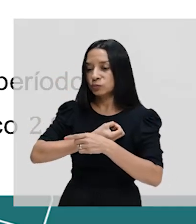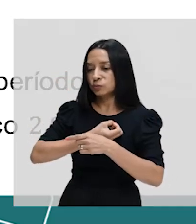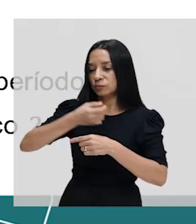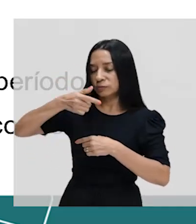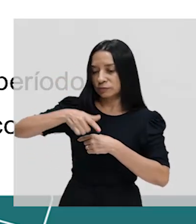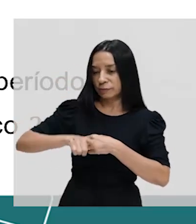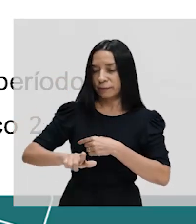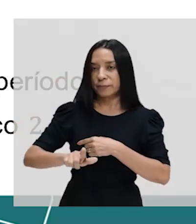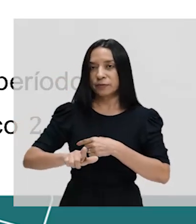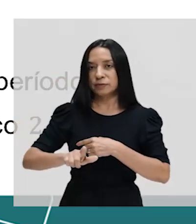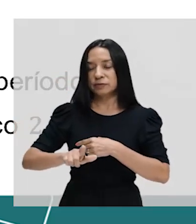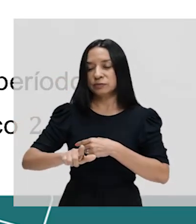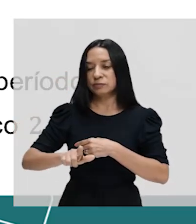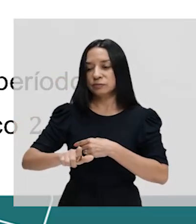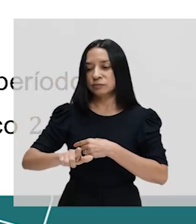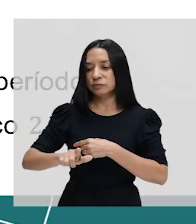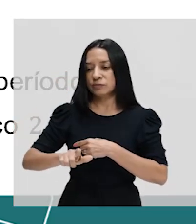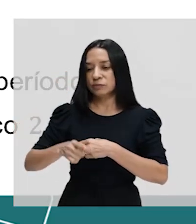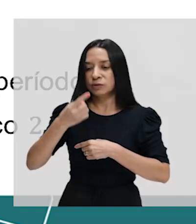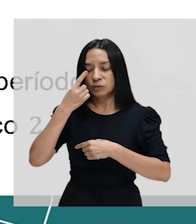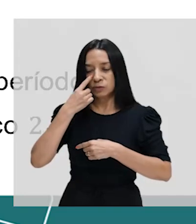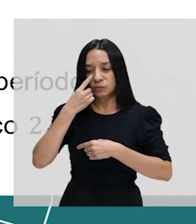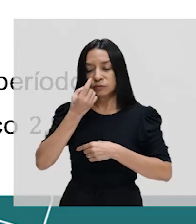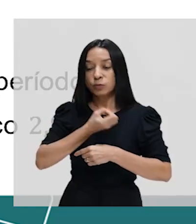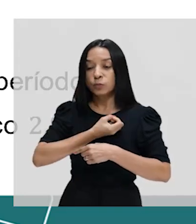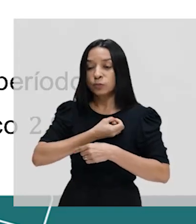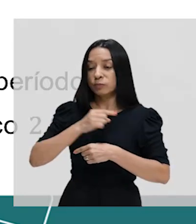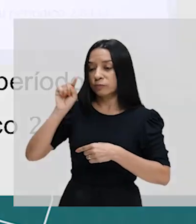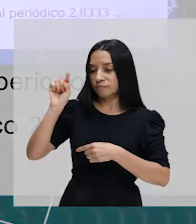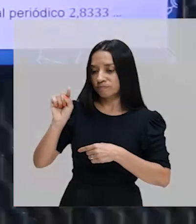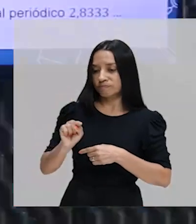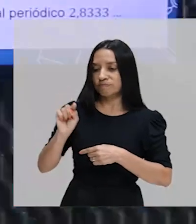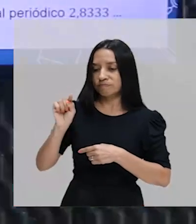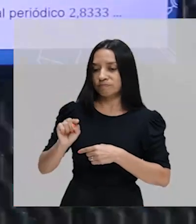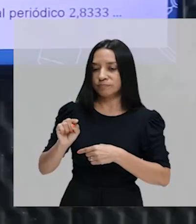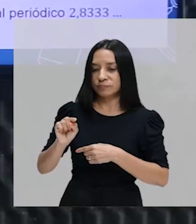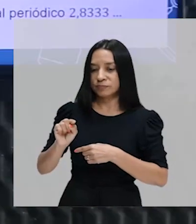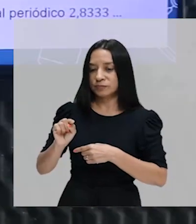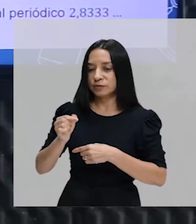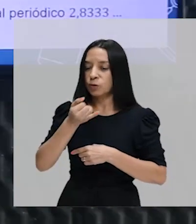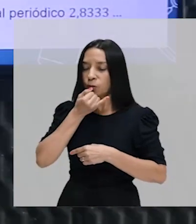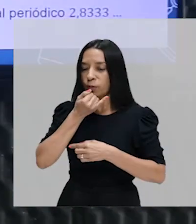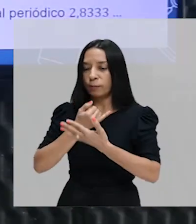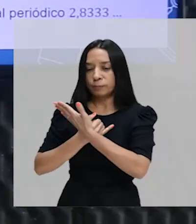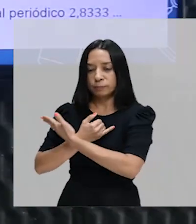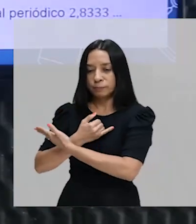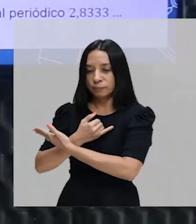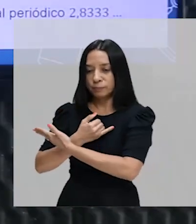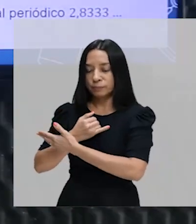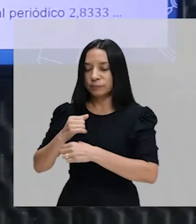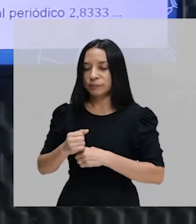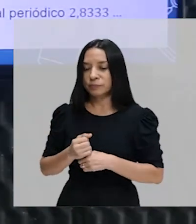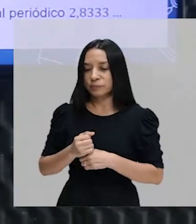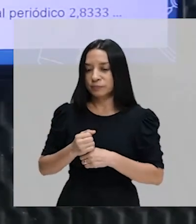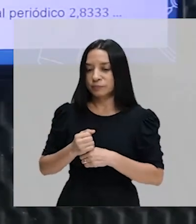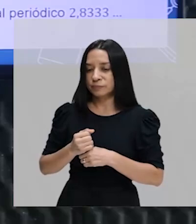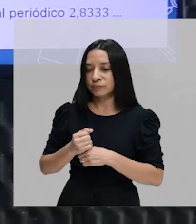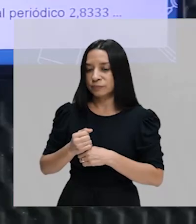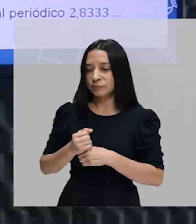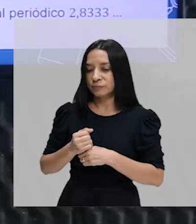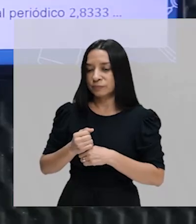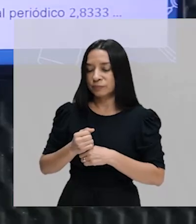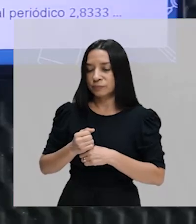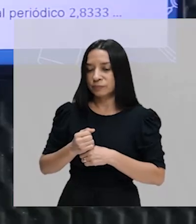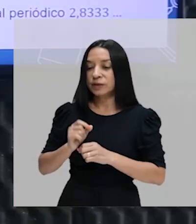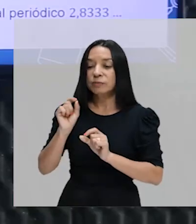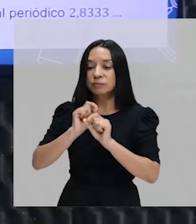você identificar, né, um número com a barrinha em cima, um número ou um grupo de números, certo? Toda vez que você identificar,